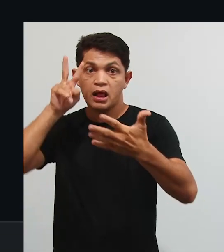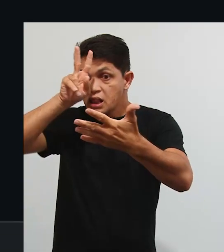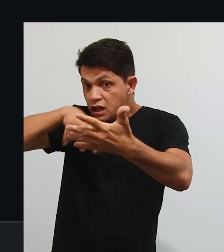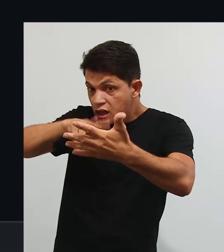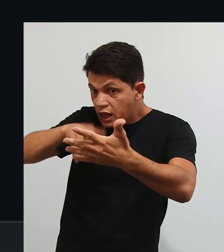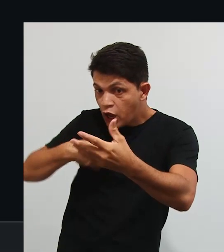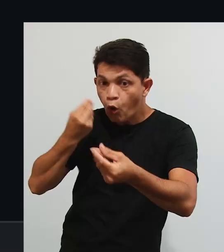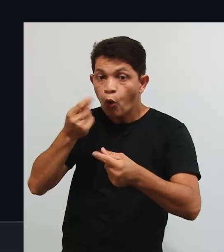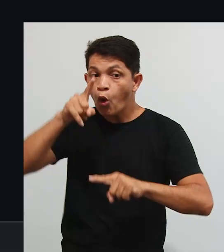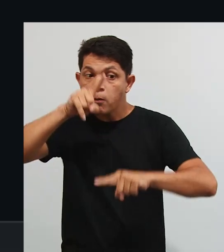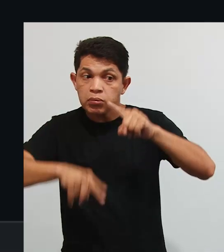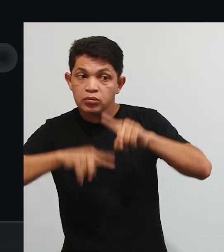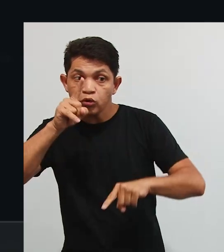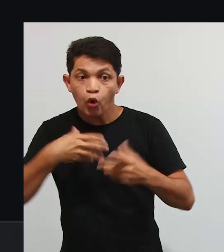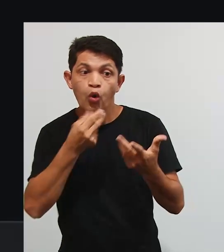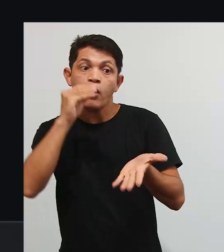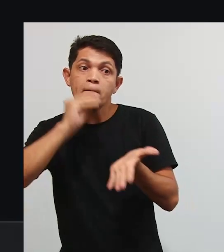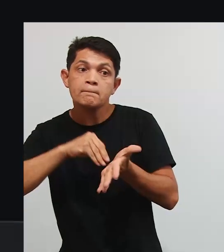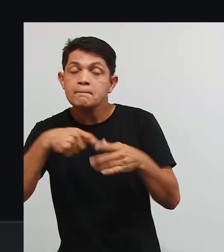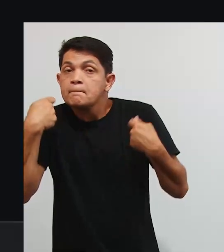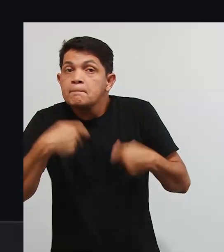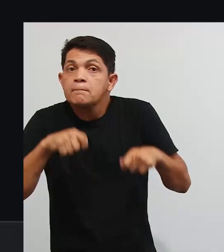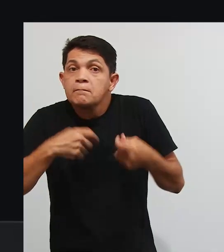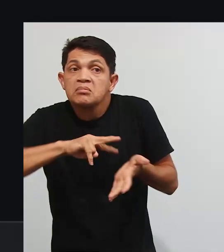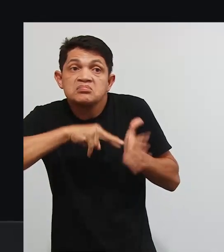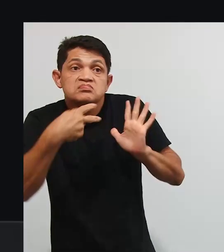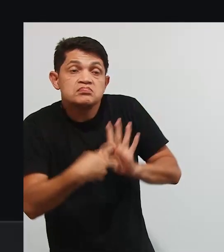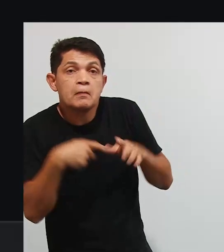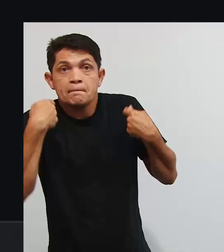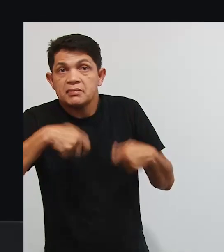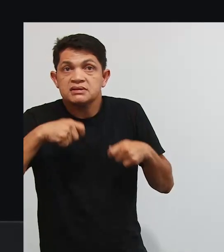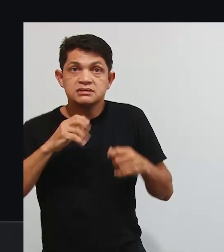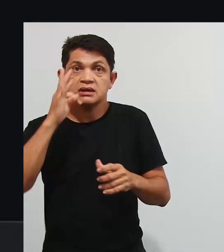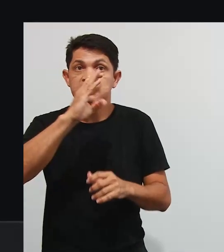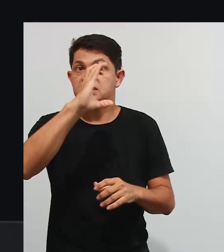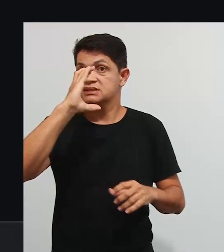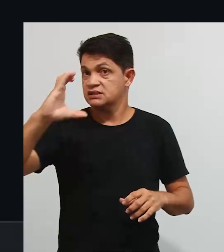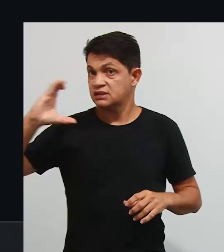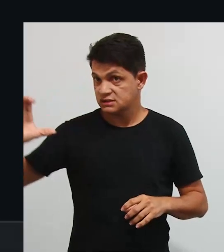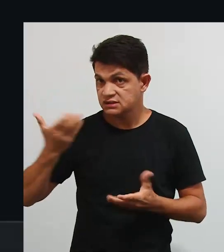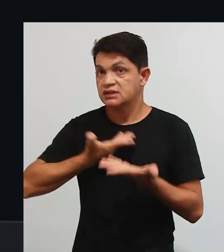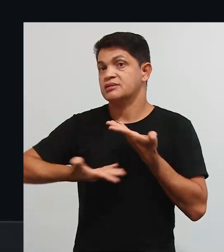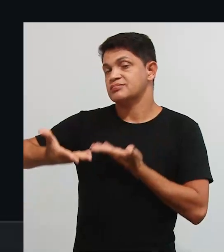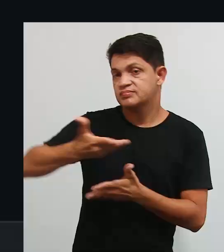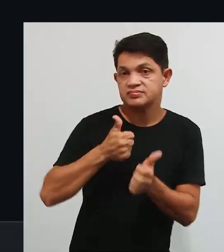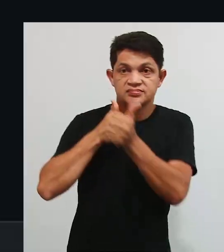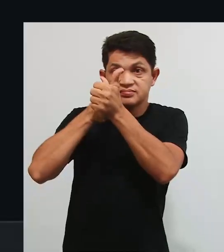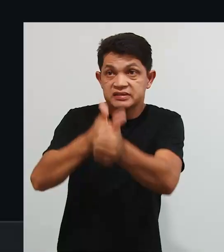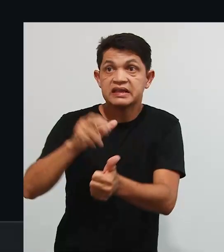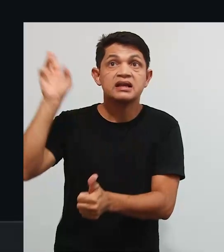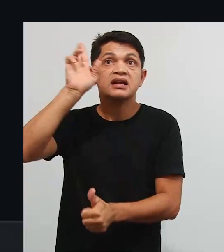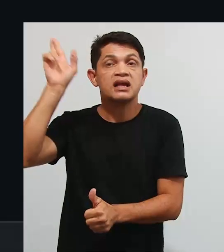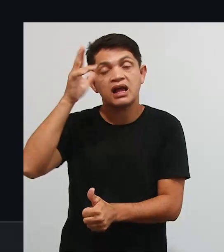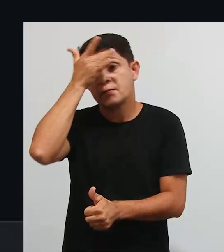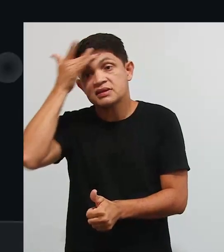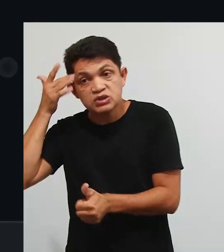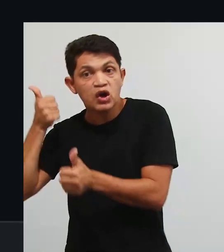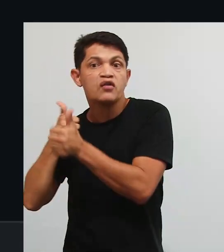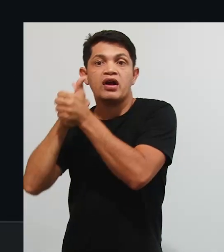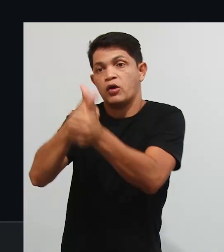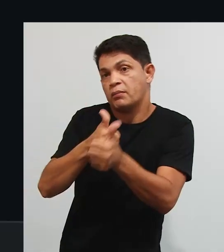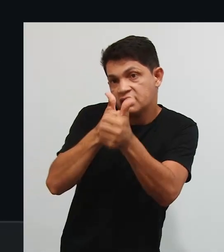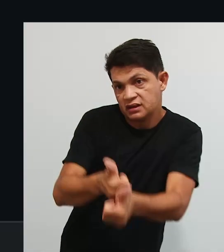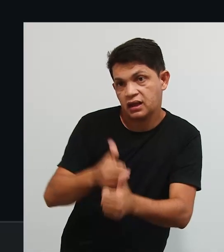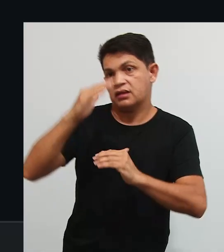esse material para entender qual que é a função da coordenação do TCC, de quem vai acompanhar o TCC. E